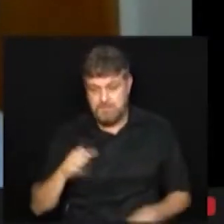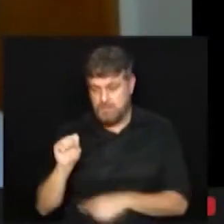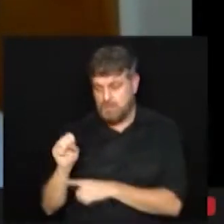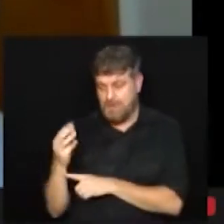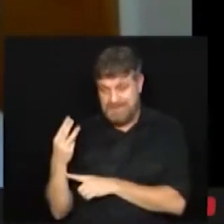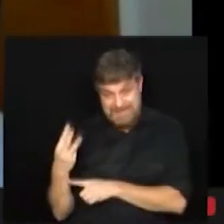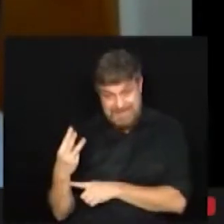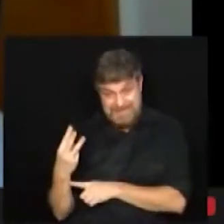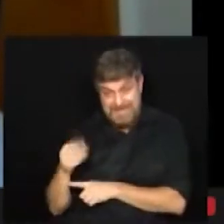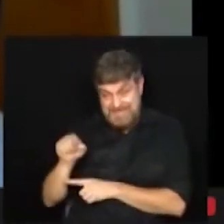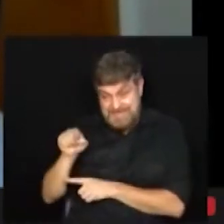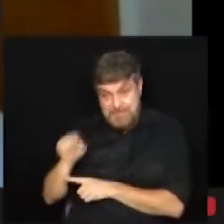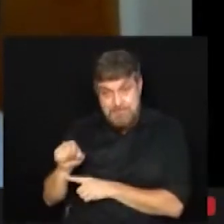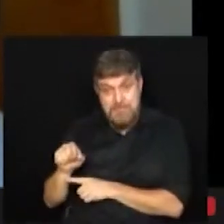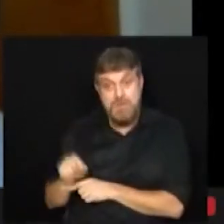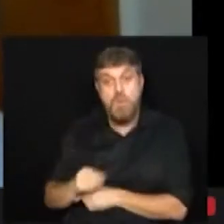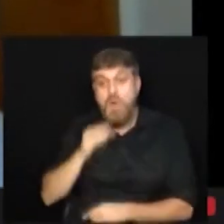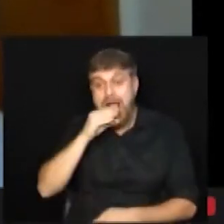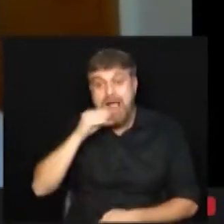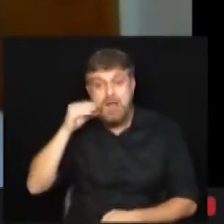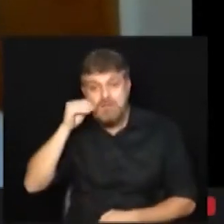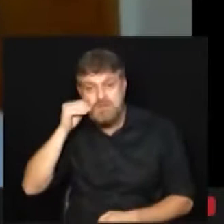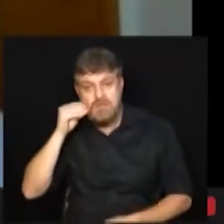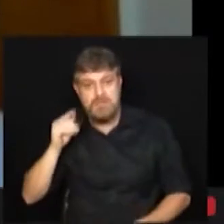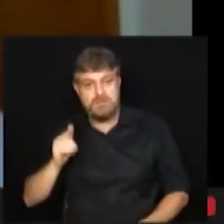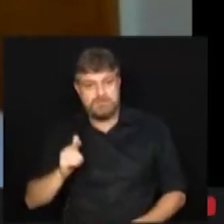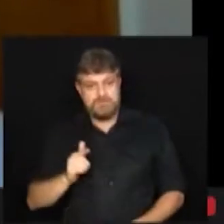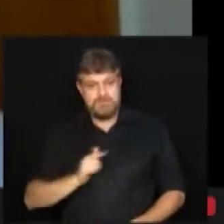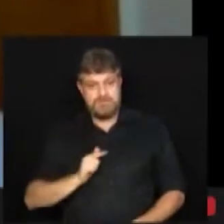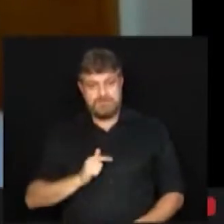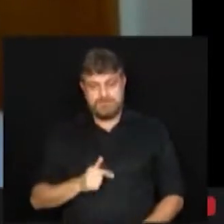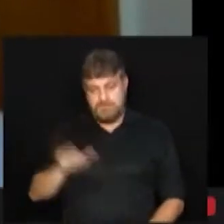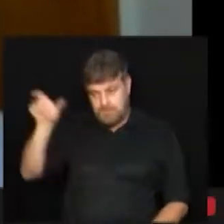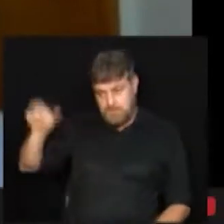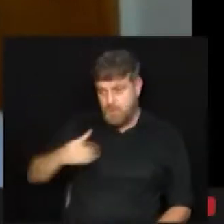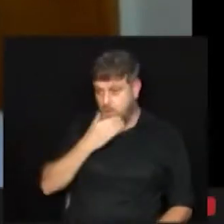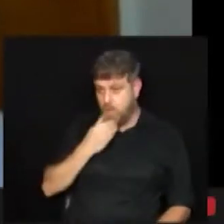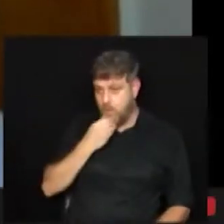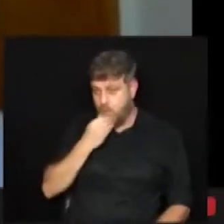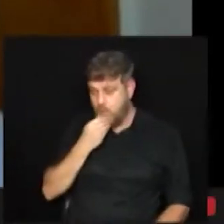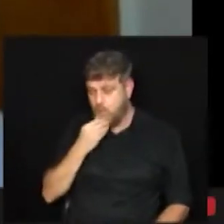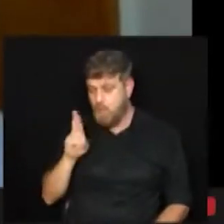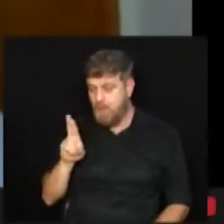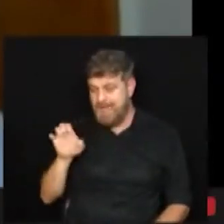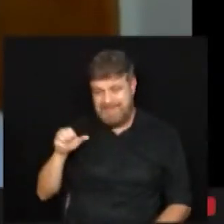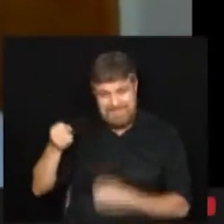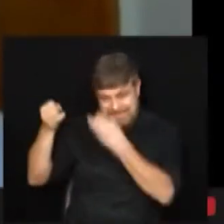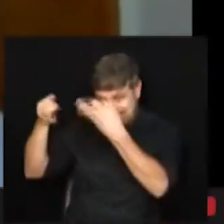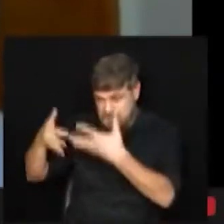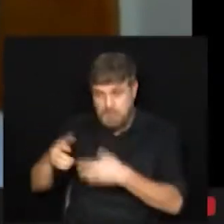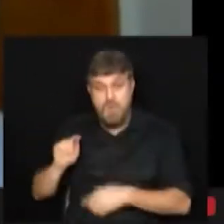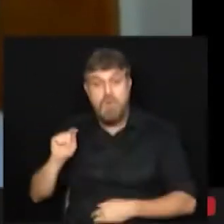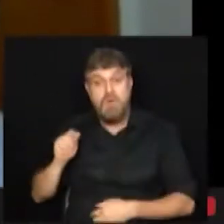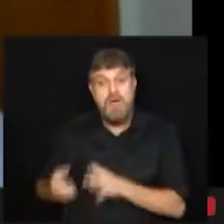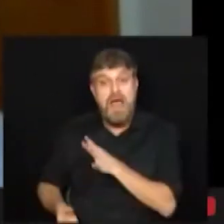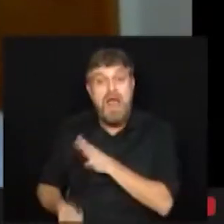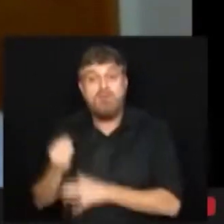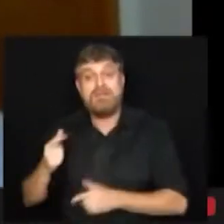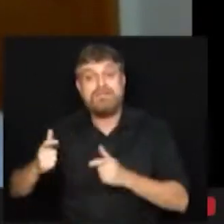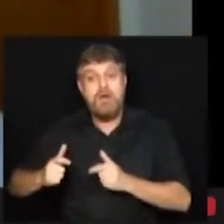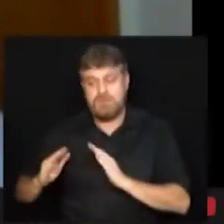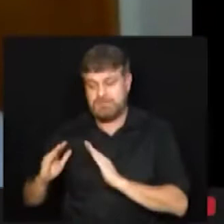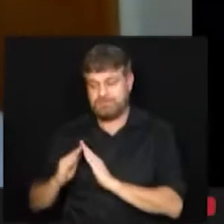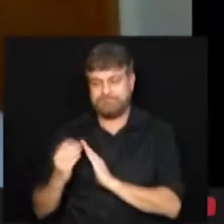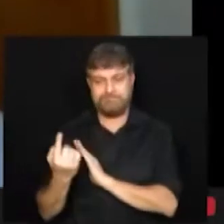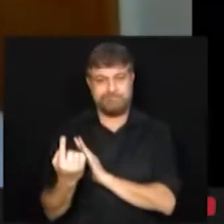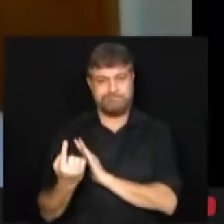contra adolescentes. Como o René bem disse, mais da metade desses abusos também aconteceram dentro de